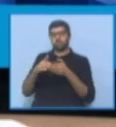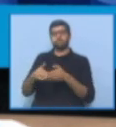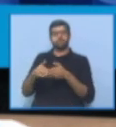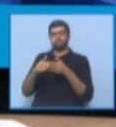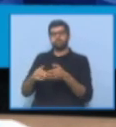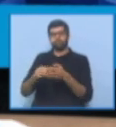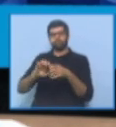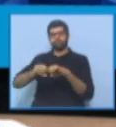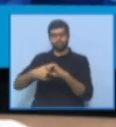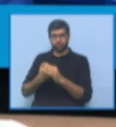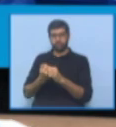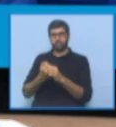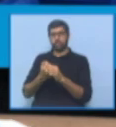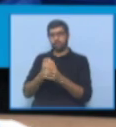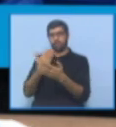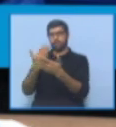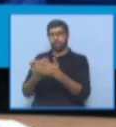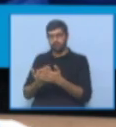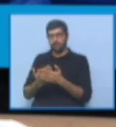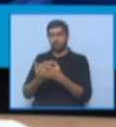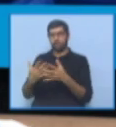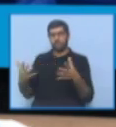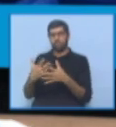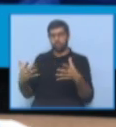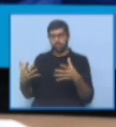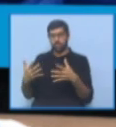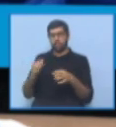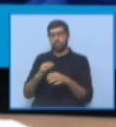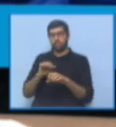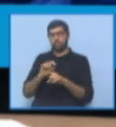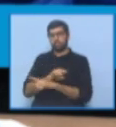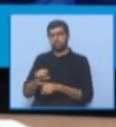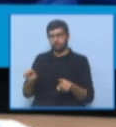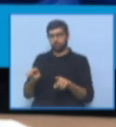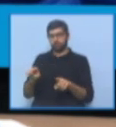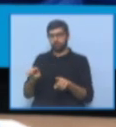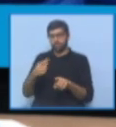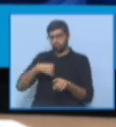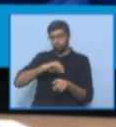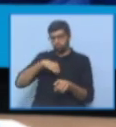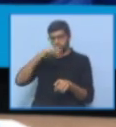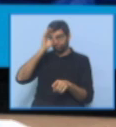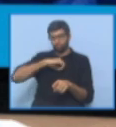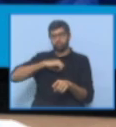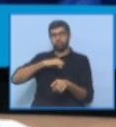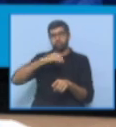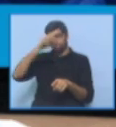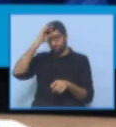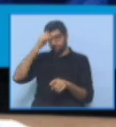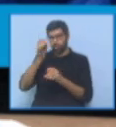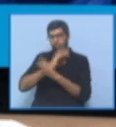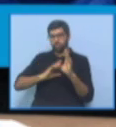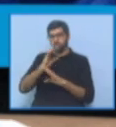e o que leva a que uma grande parte deles acabe até, enfim, sem nosso conhecimento, dos cidadãos